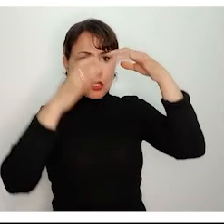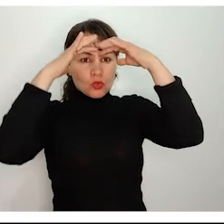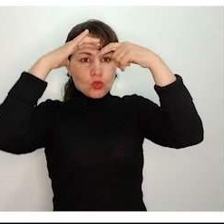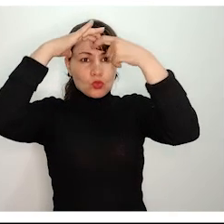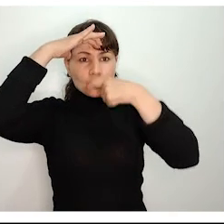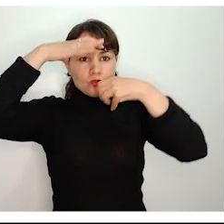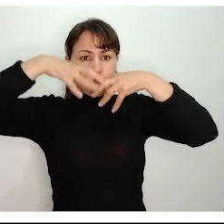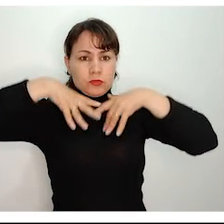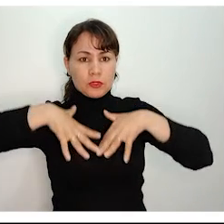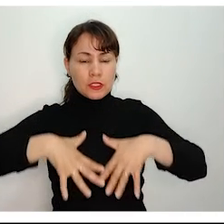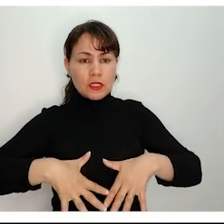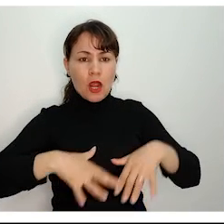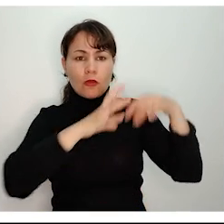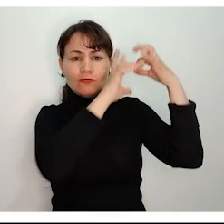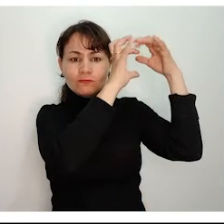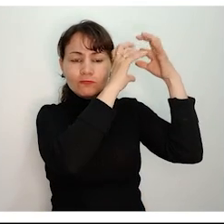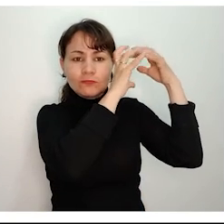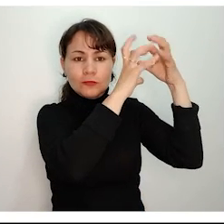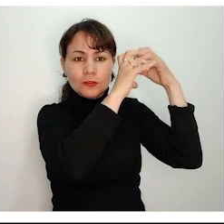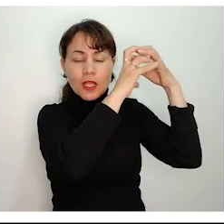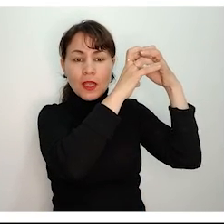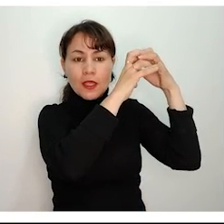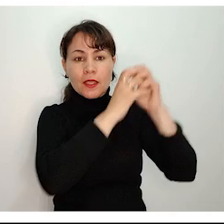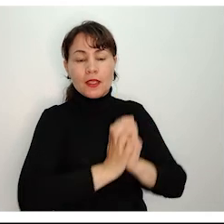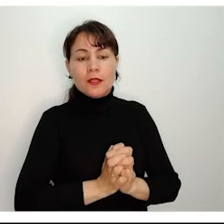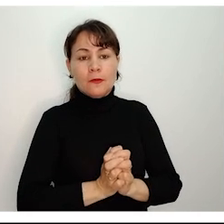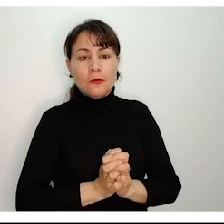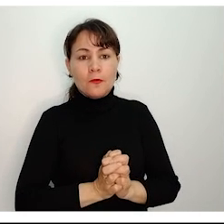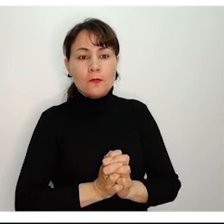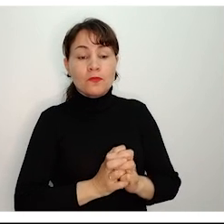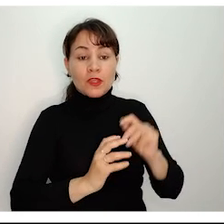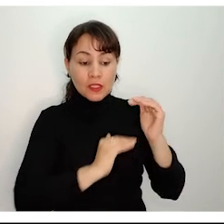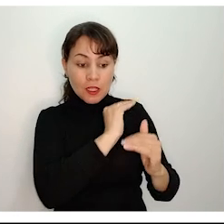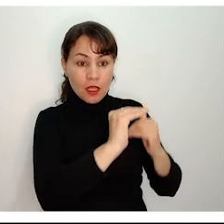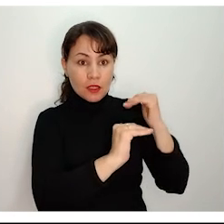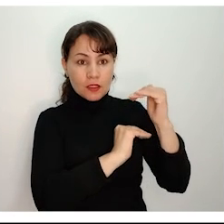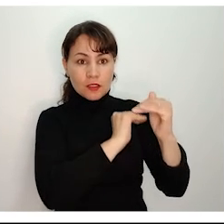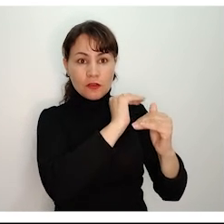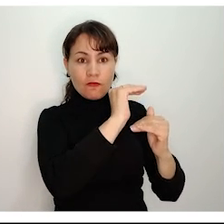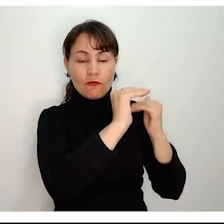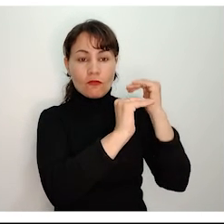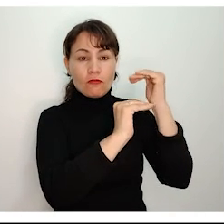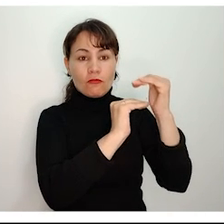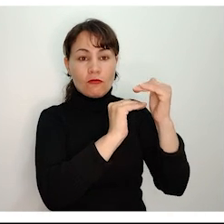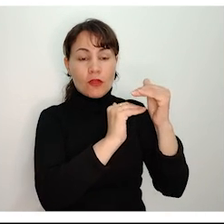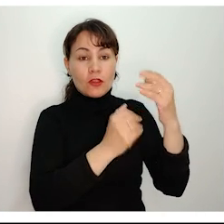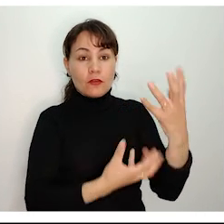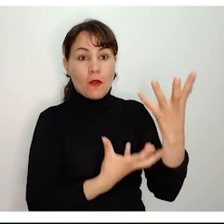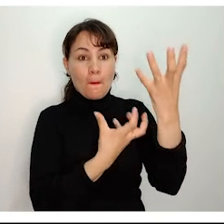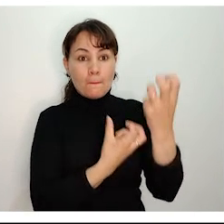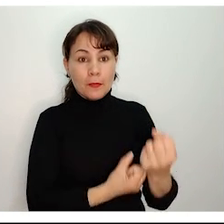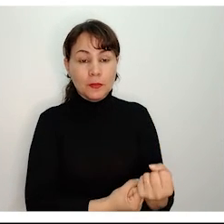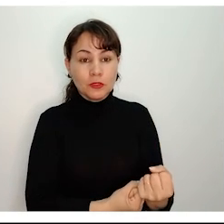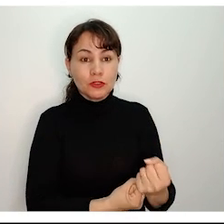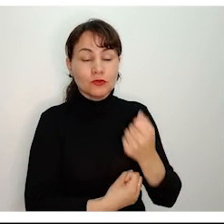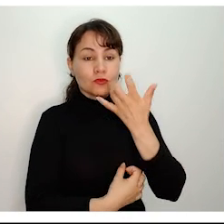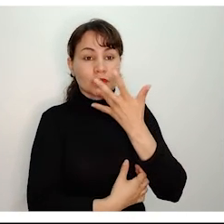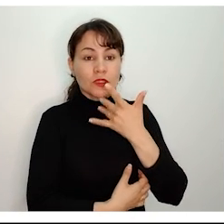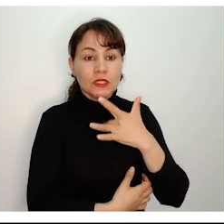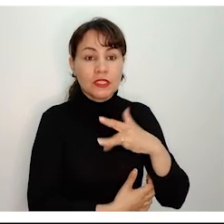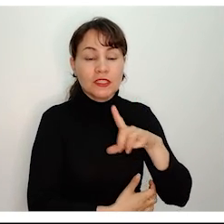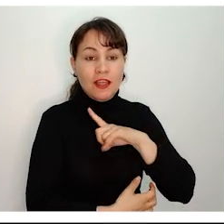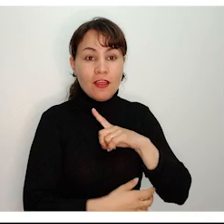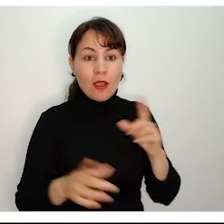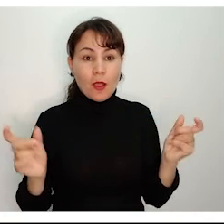acentuadíssimo do sistema nervoso central, do encéfalo, do cérebro, e esse desenvolvimento vai